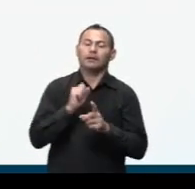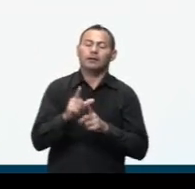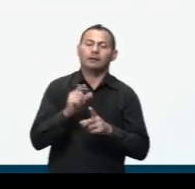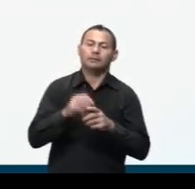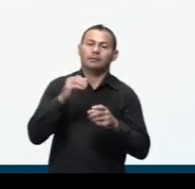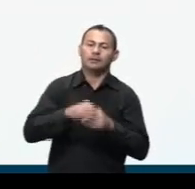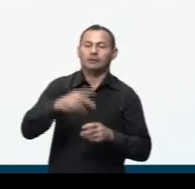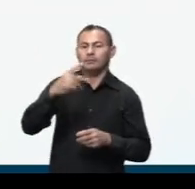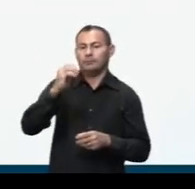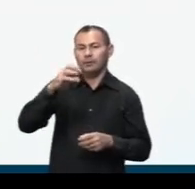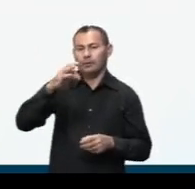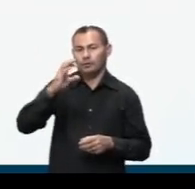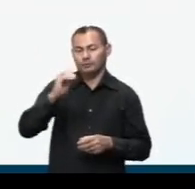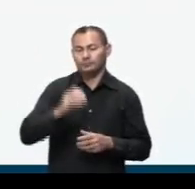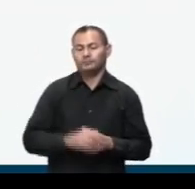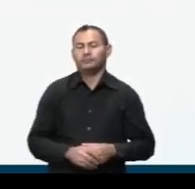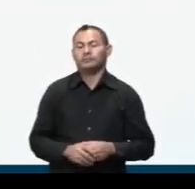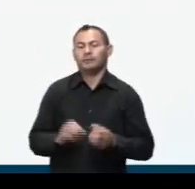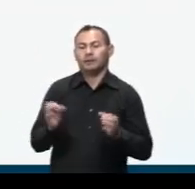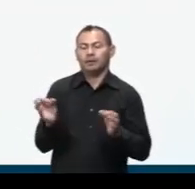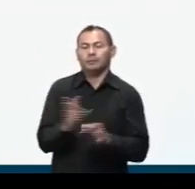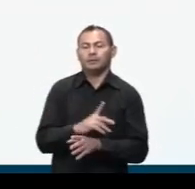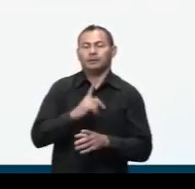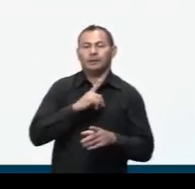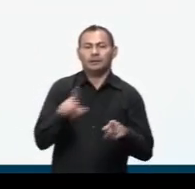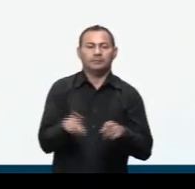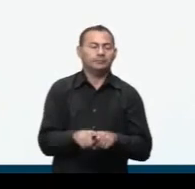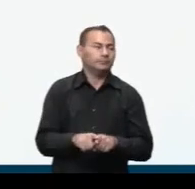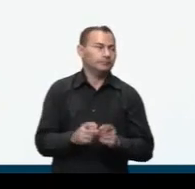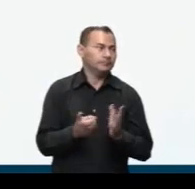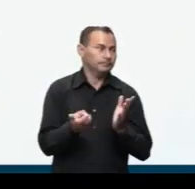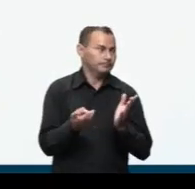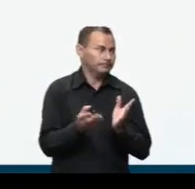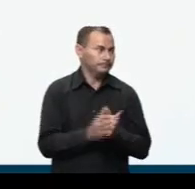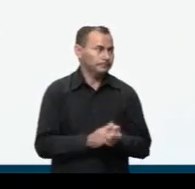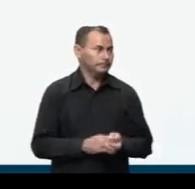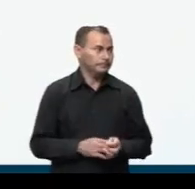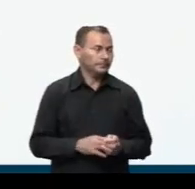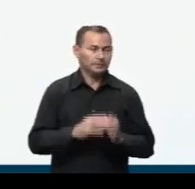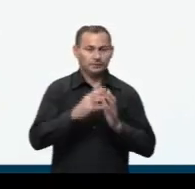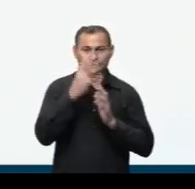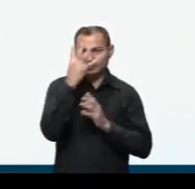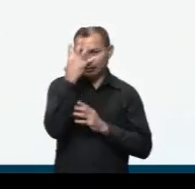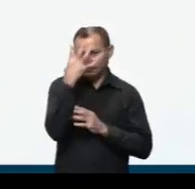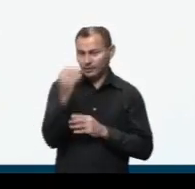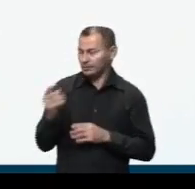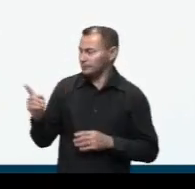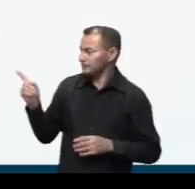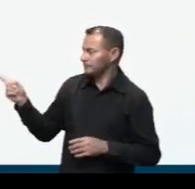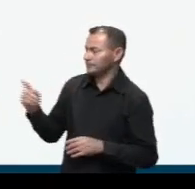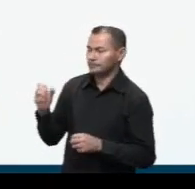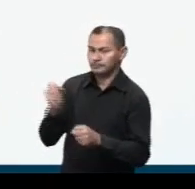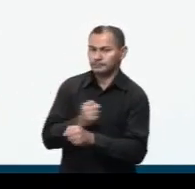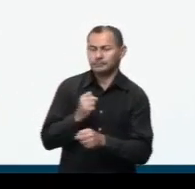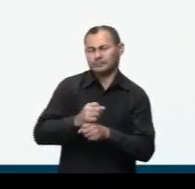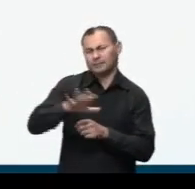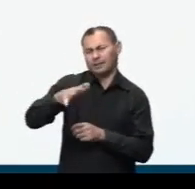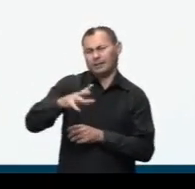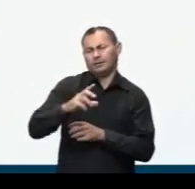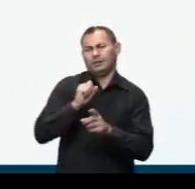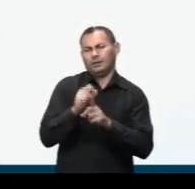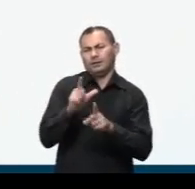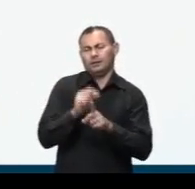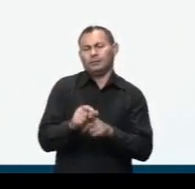alocar aquele ponto. E aqui, para finalizar, tem uma imagem, né, da obra que provavelmente